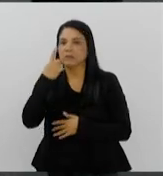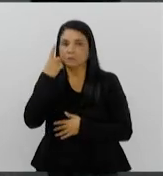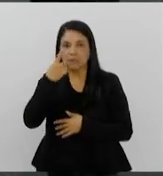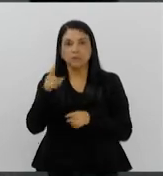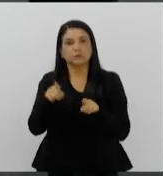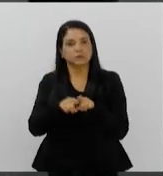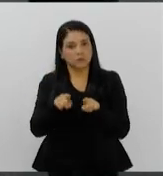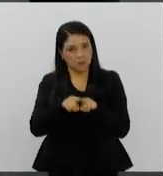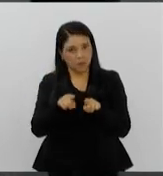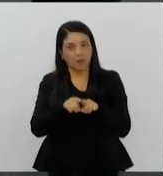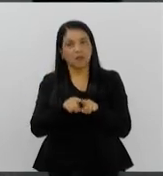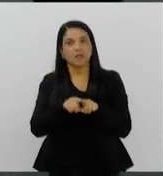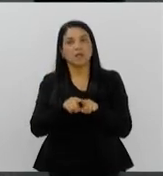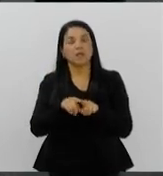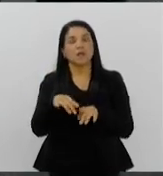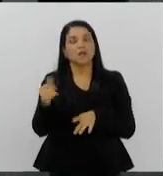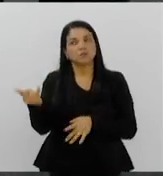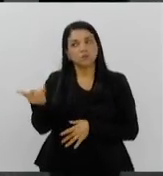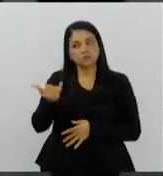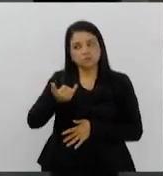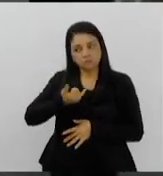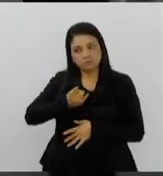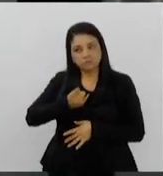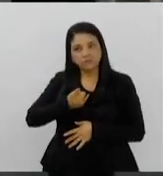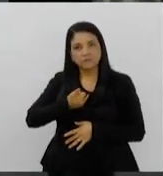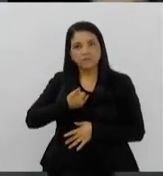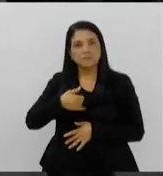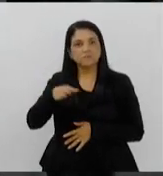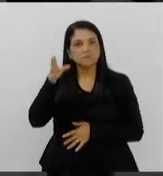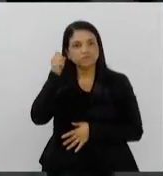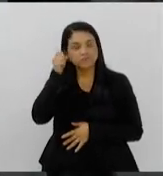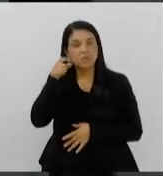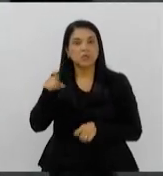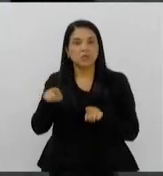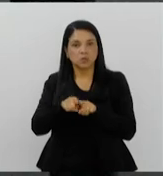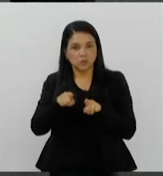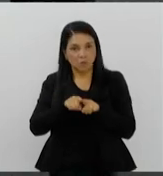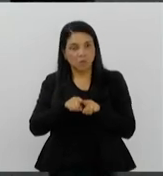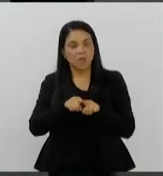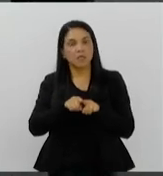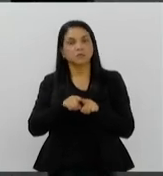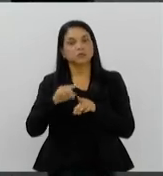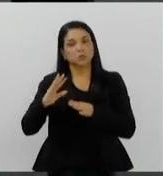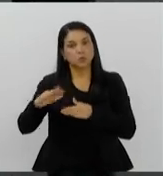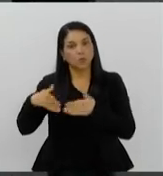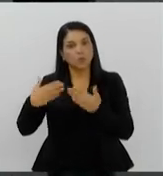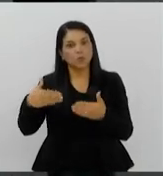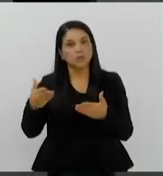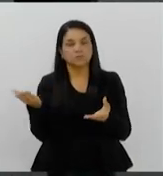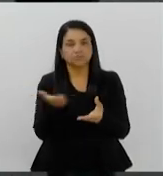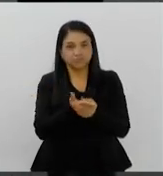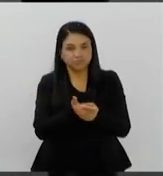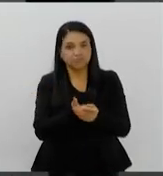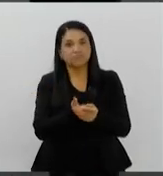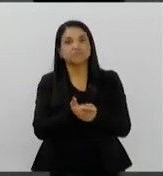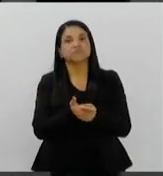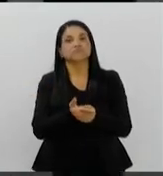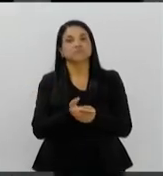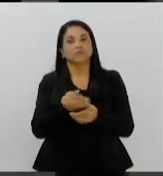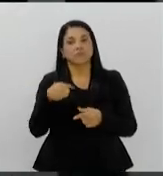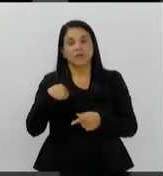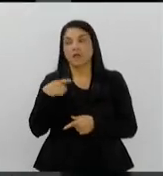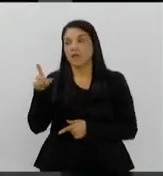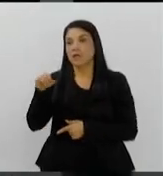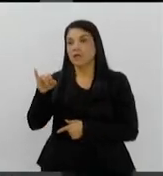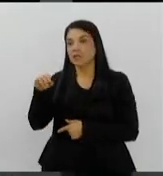Há relatos que eu estou nesse procedimento administrativo, por mais que não seja servidor da SEAP, que a deputada Índia está